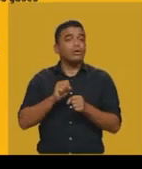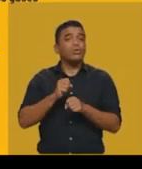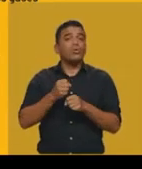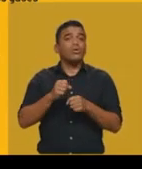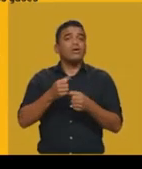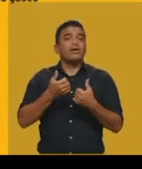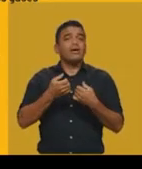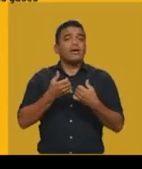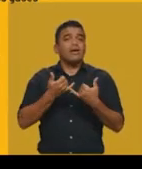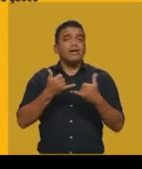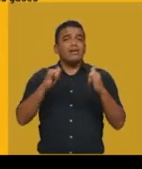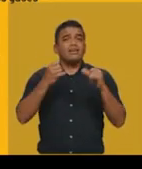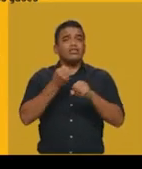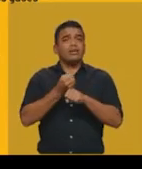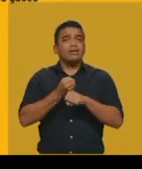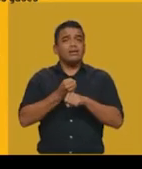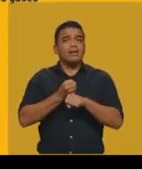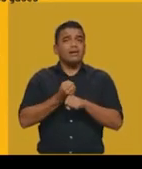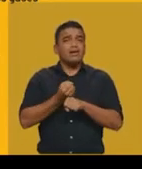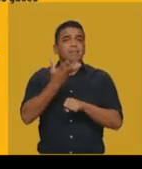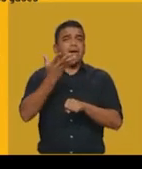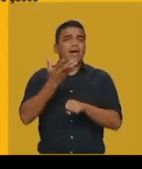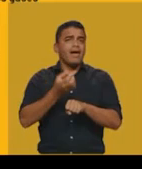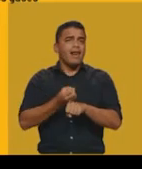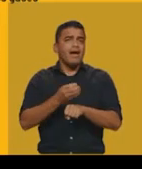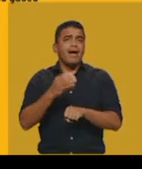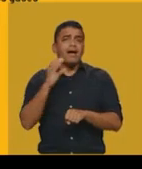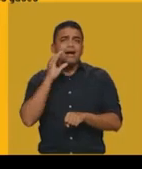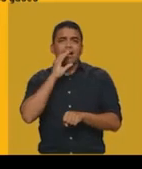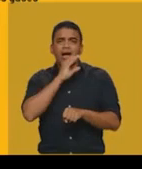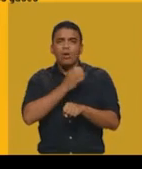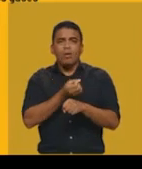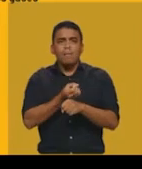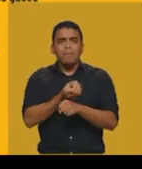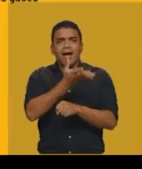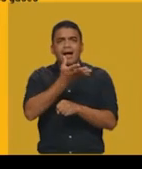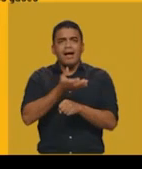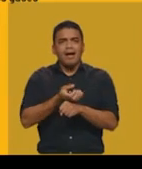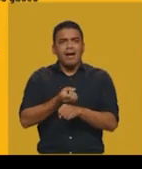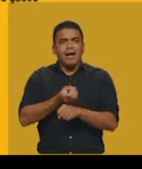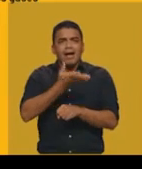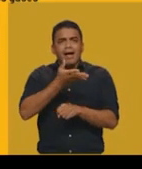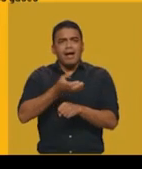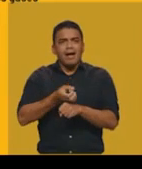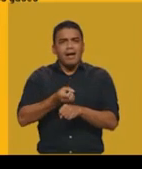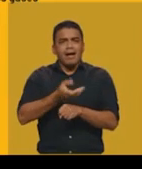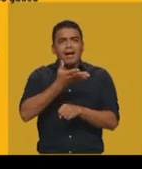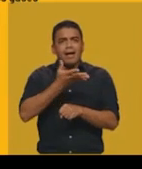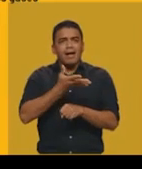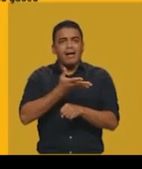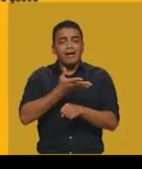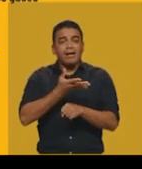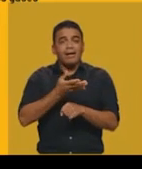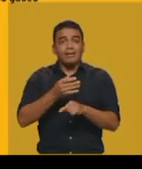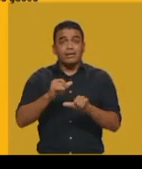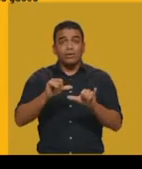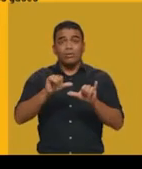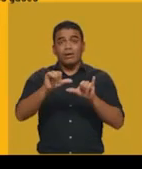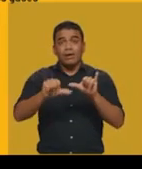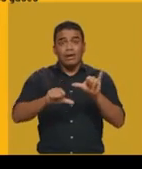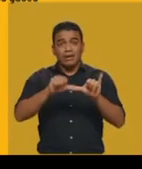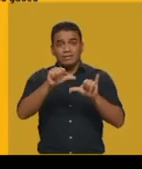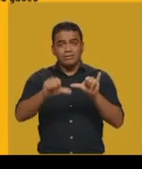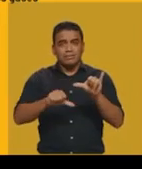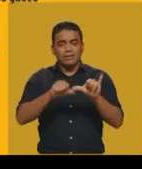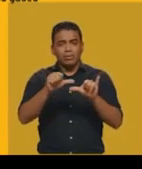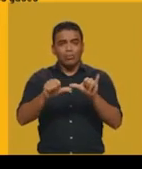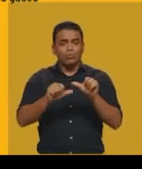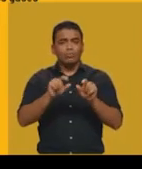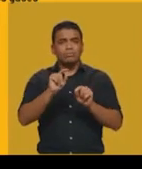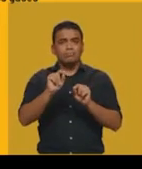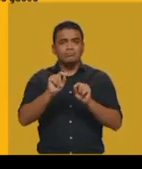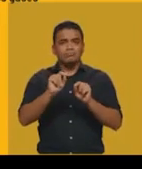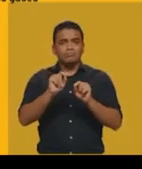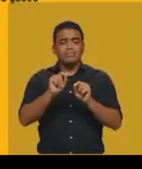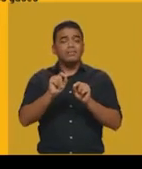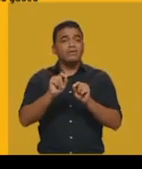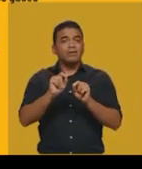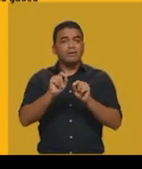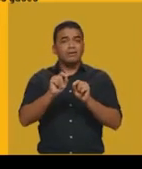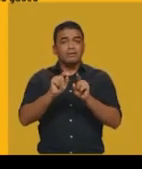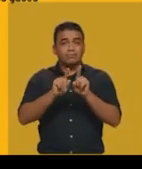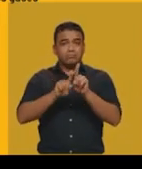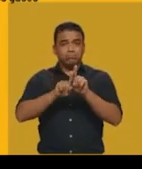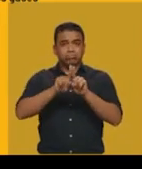energia, por exemplo, a liberação de calor. Aqui eu trago para vocês a reação química entre a combustão